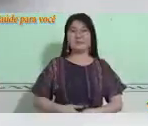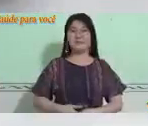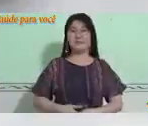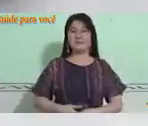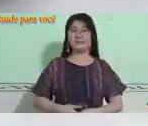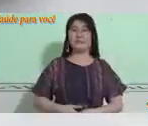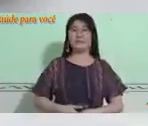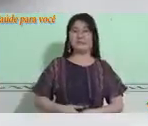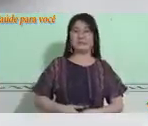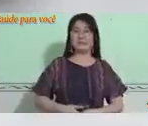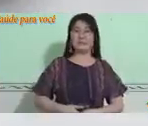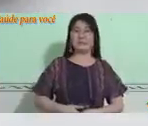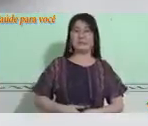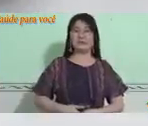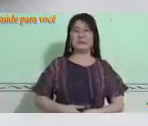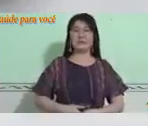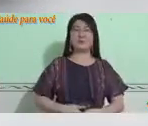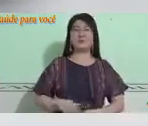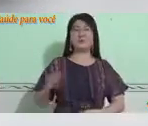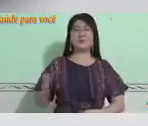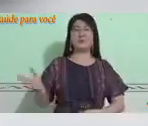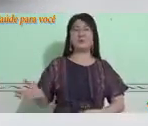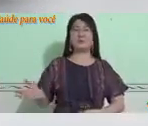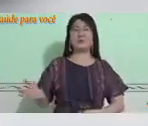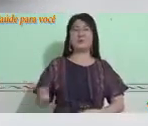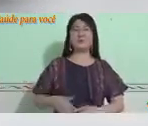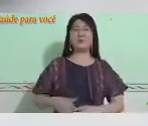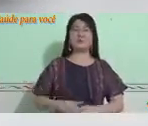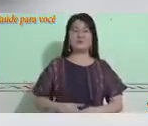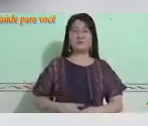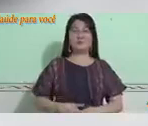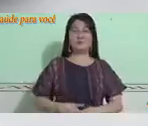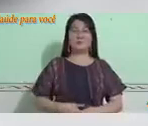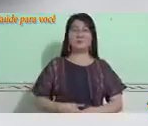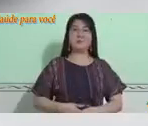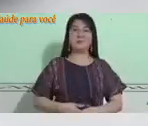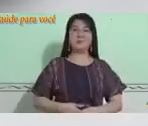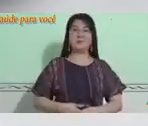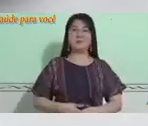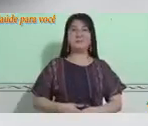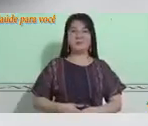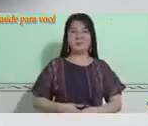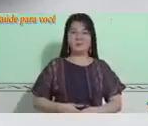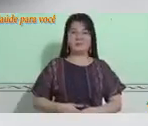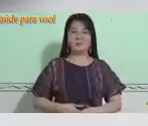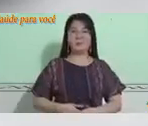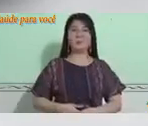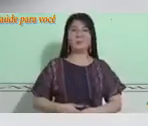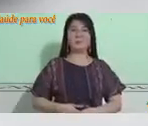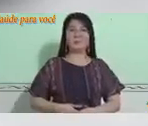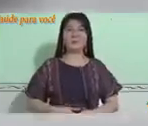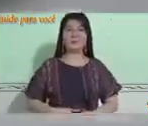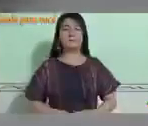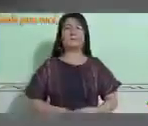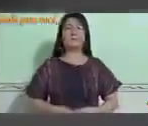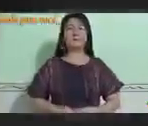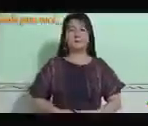Os principais tipos de cirurgia são 2. Tireoidectomia total 2. Consiste em